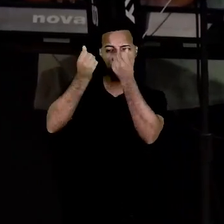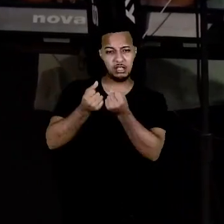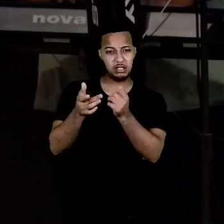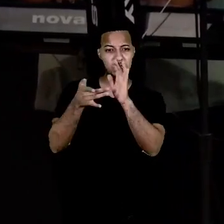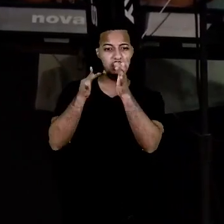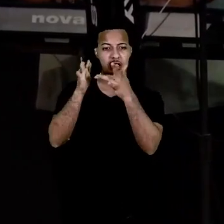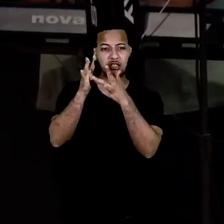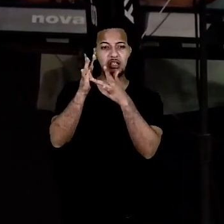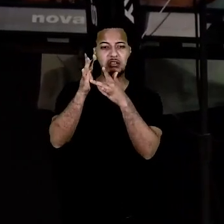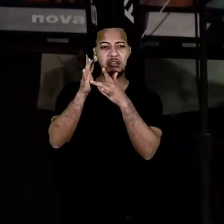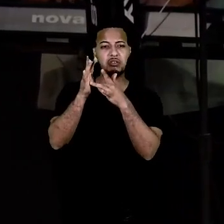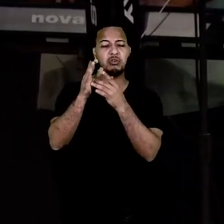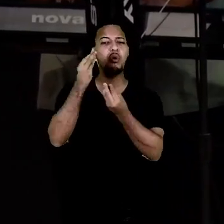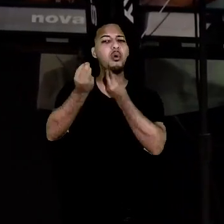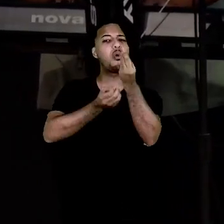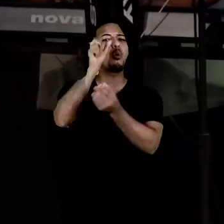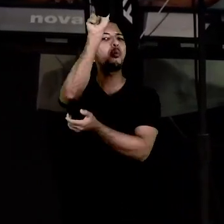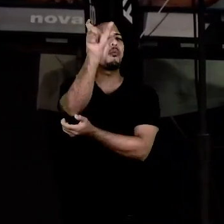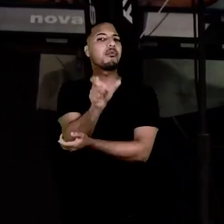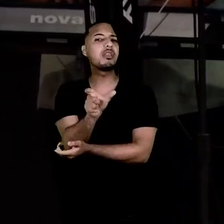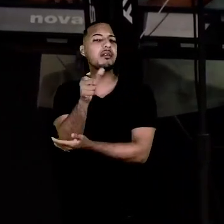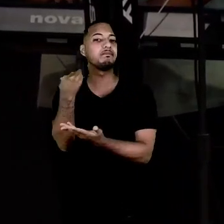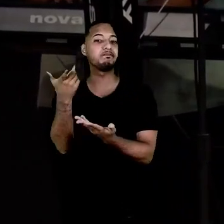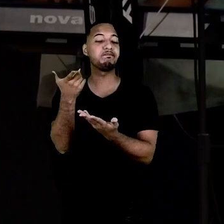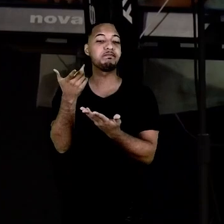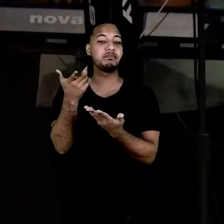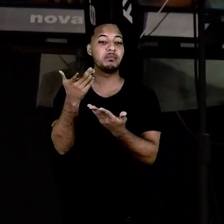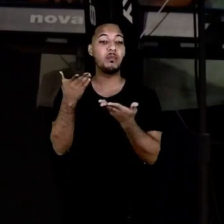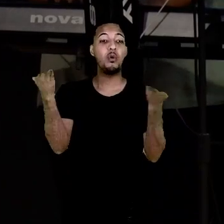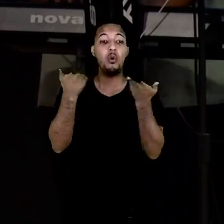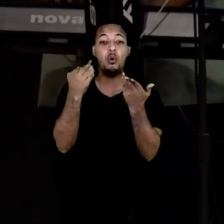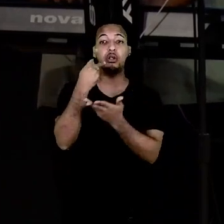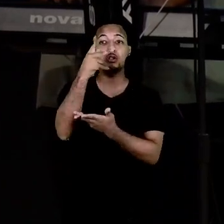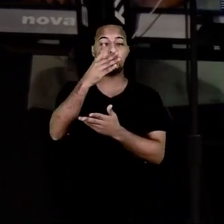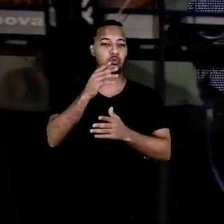glória a Deus assim? Glória a Deus. Hoje sua vida foi